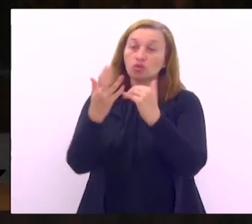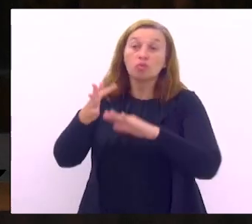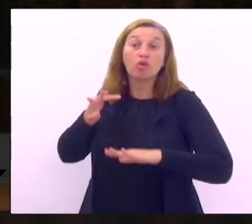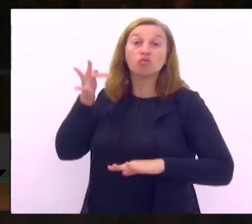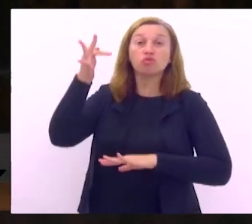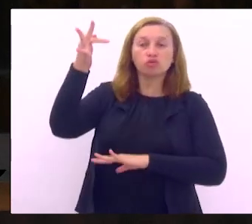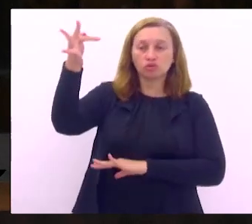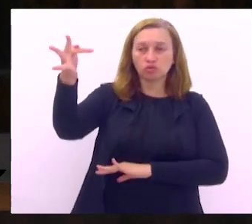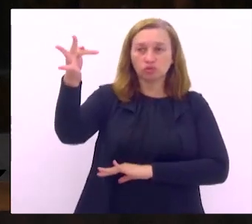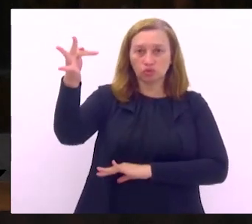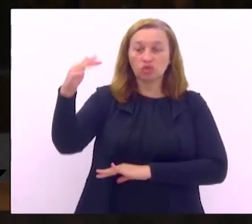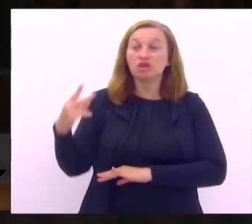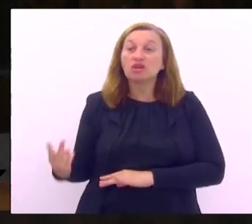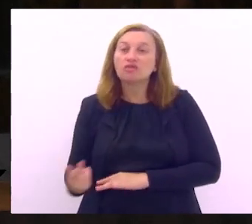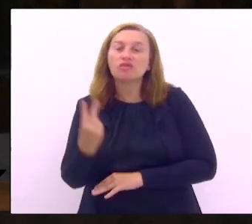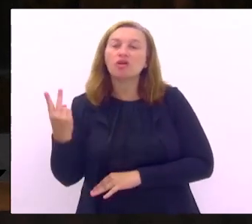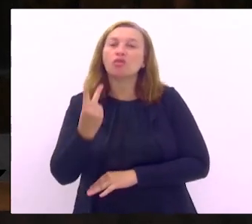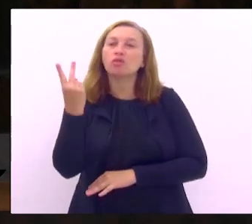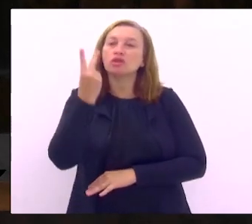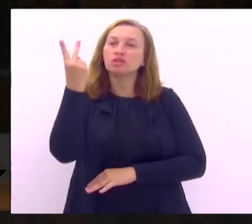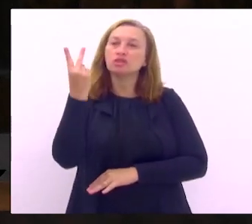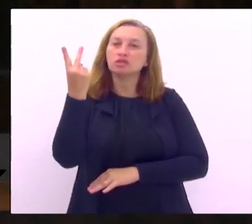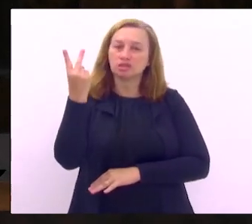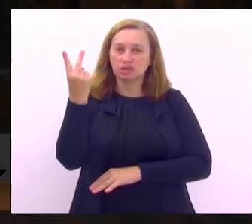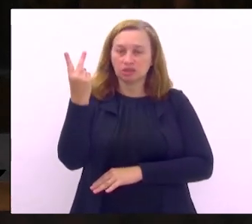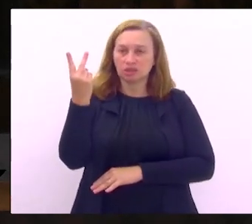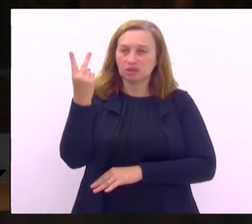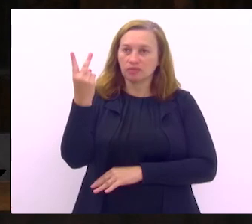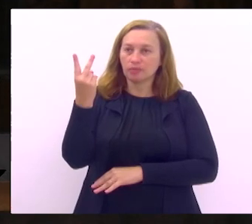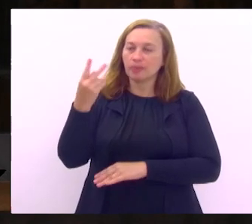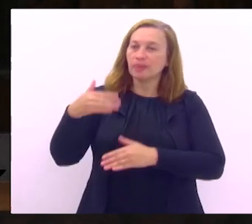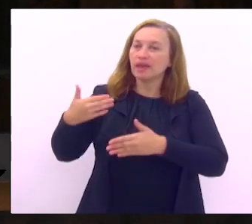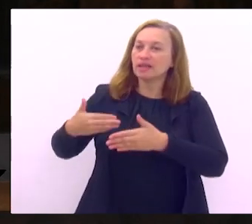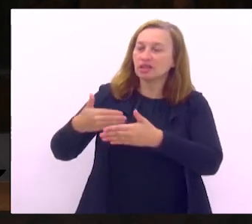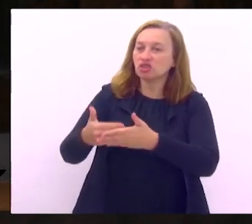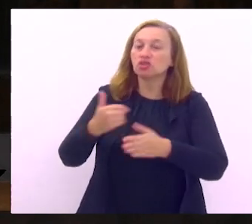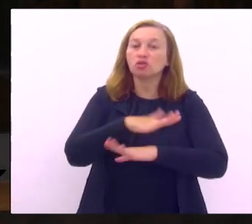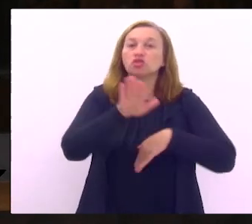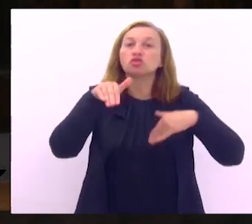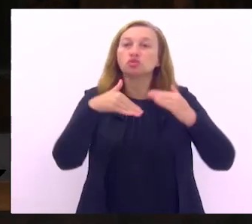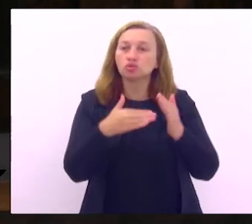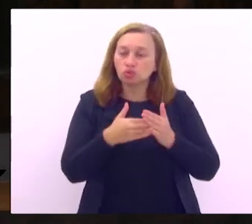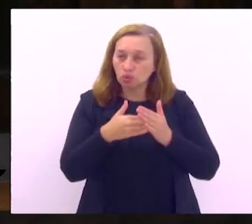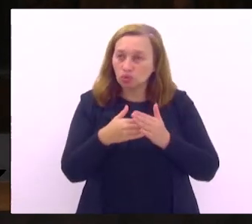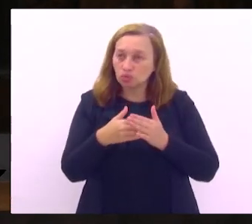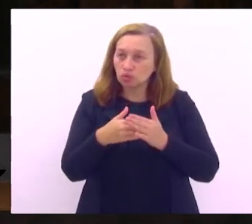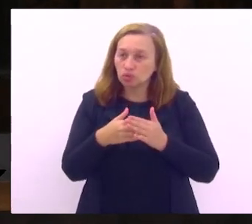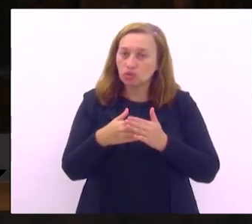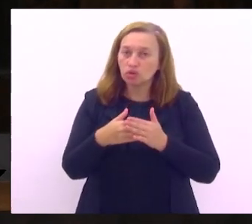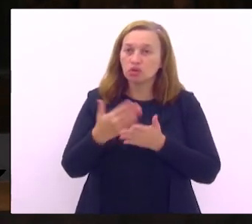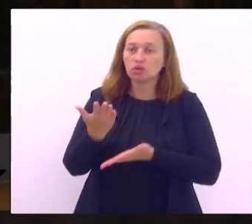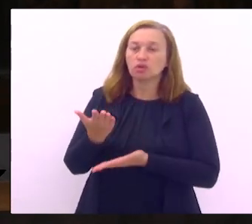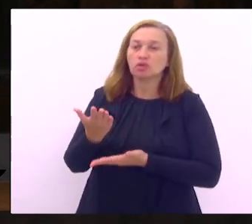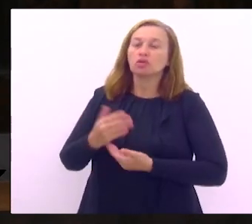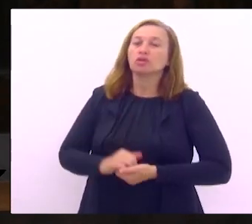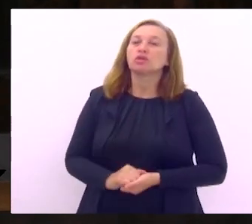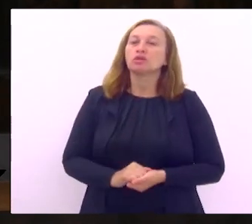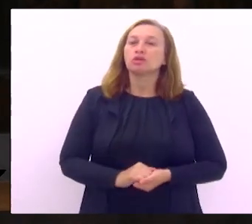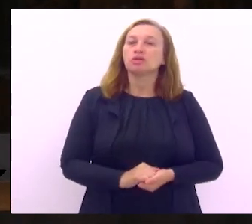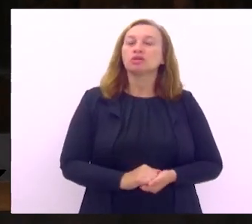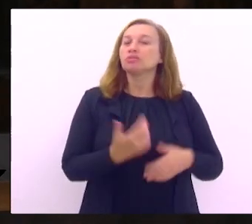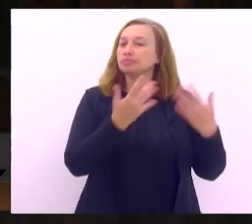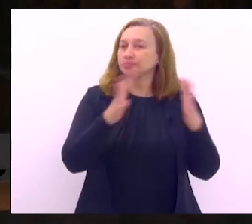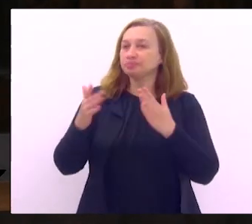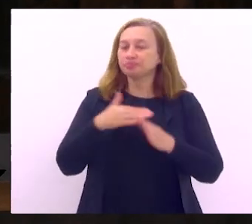que honre a tomada de decisão e a trajetória de todos aqueles que antecederam. Eu quero saudar